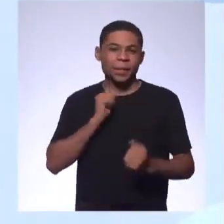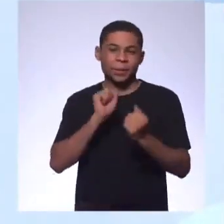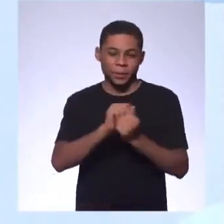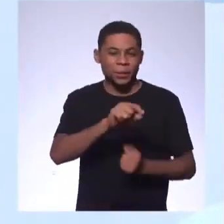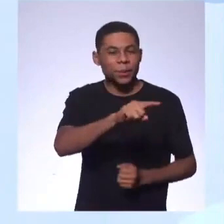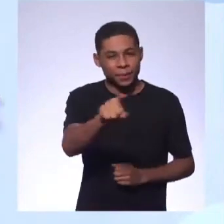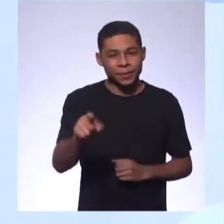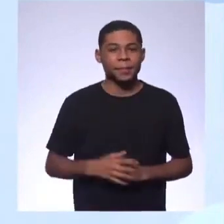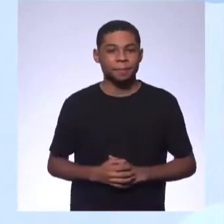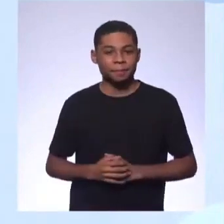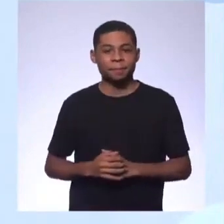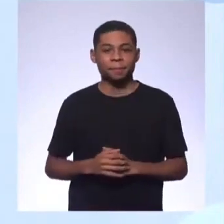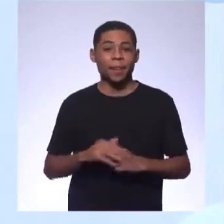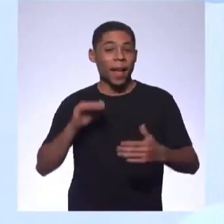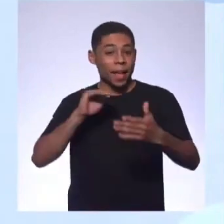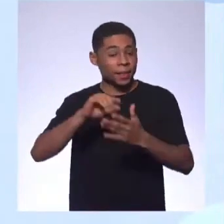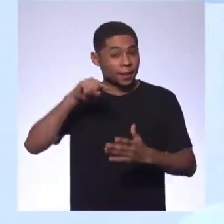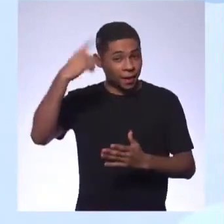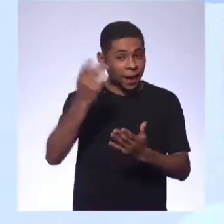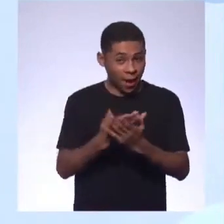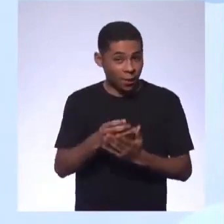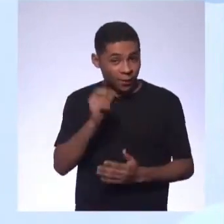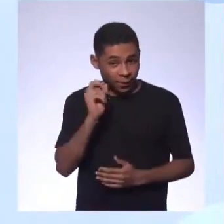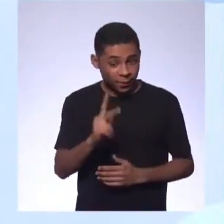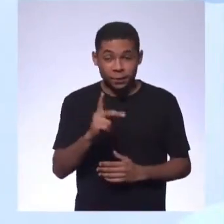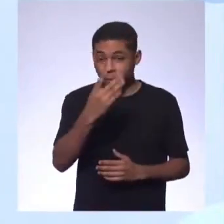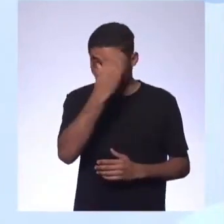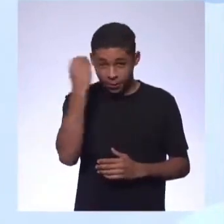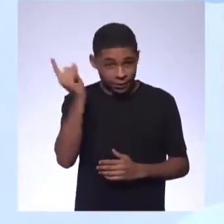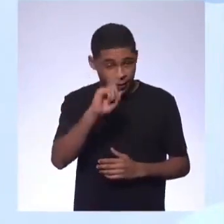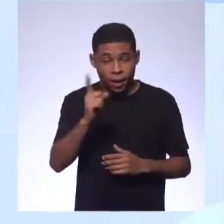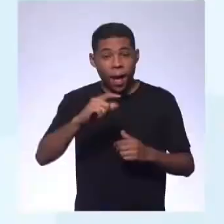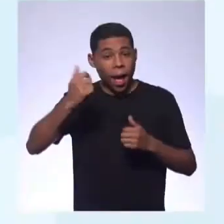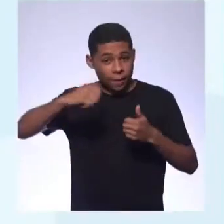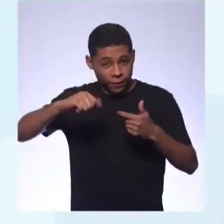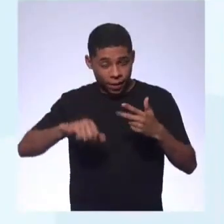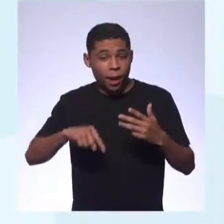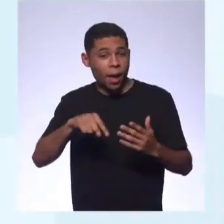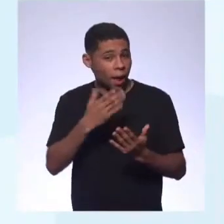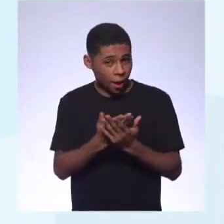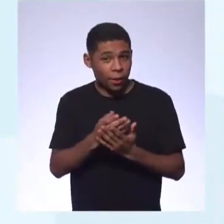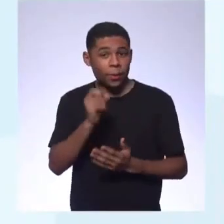com vocês. E até a próxima aula. Não se esqueça de avaliar a nossa